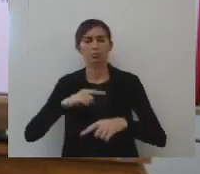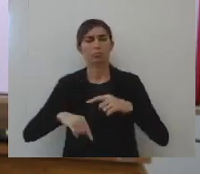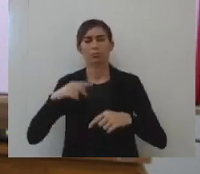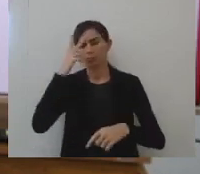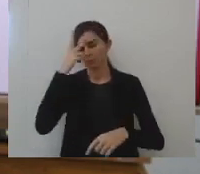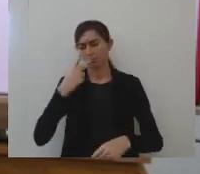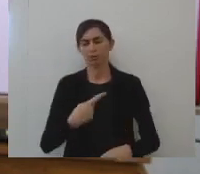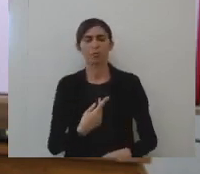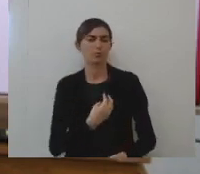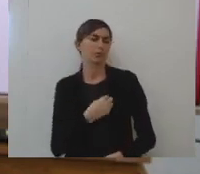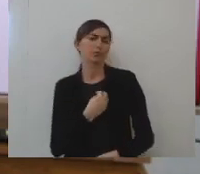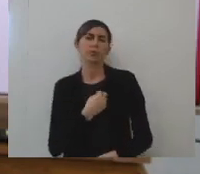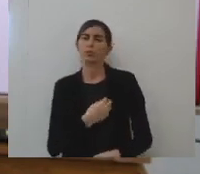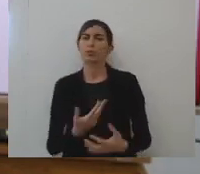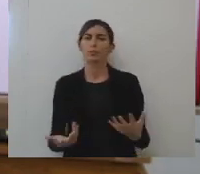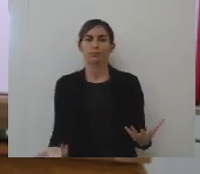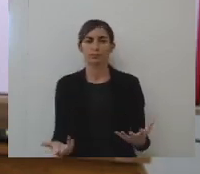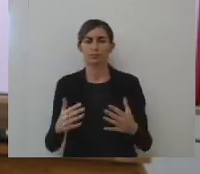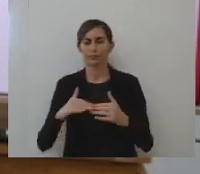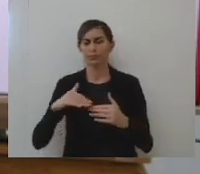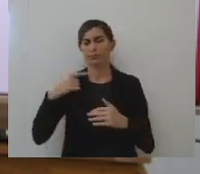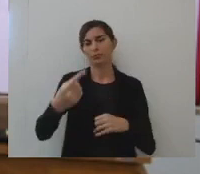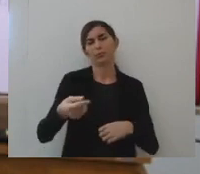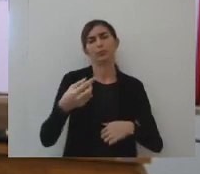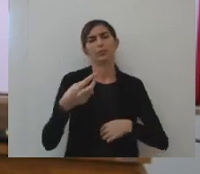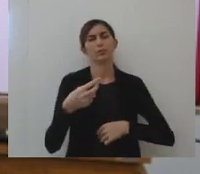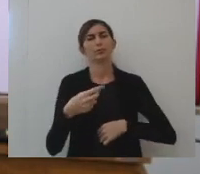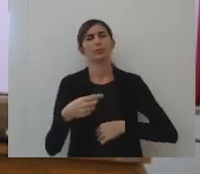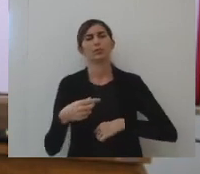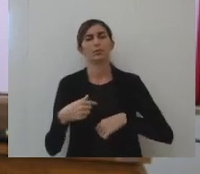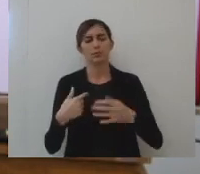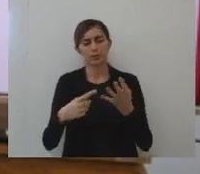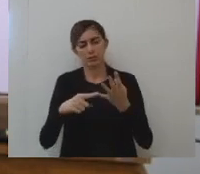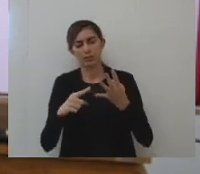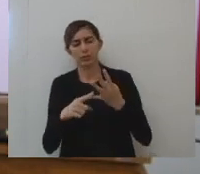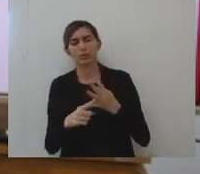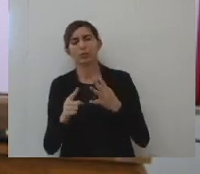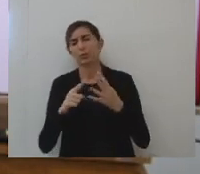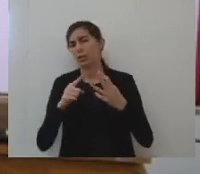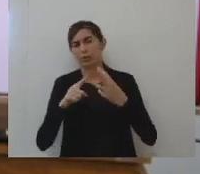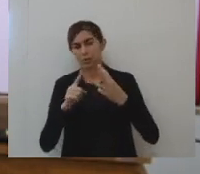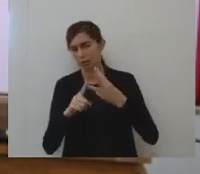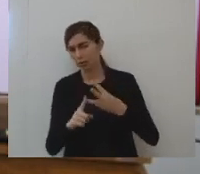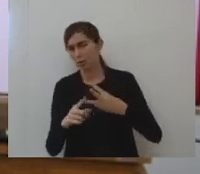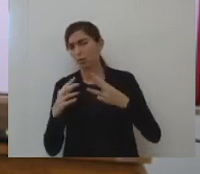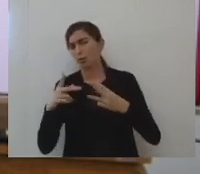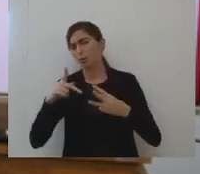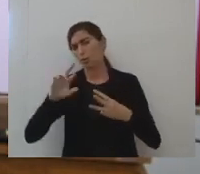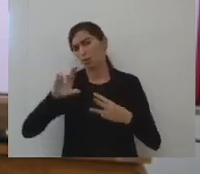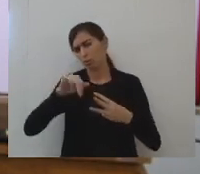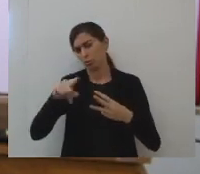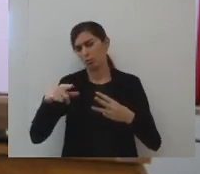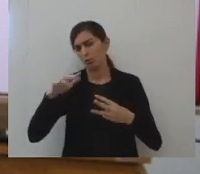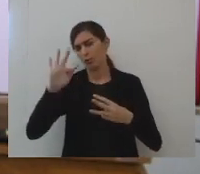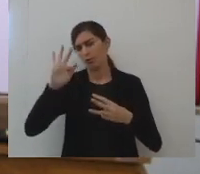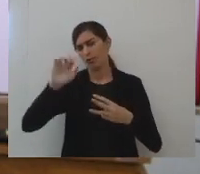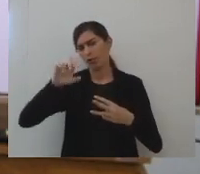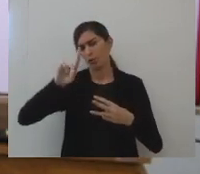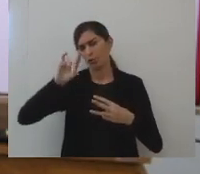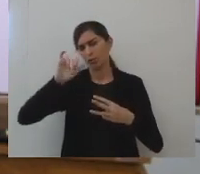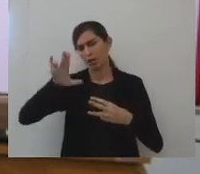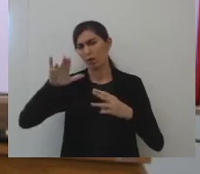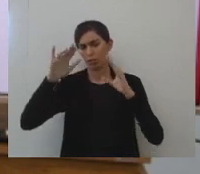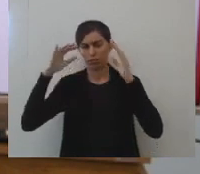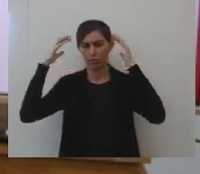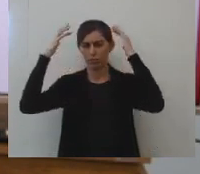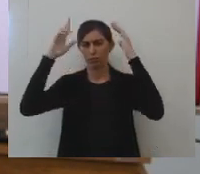sua própria vida. A gente passa para um terceiro modo de produção, que é o modo de produção feudal, que ela é constituída pelos